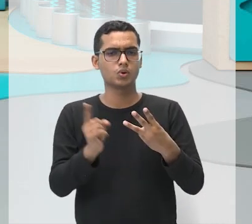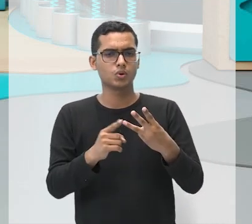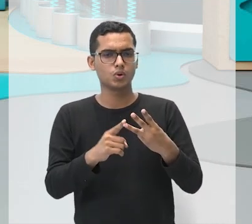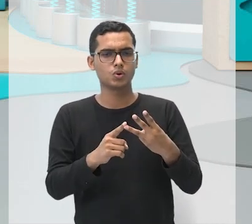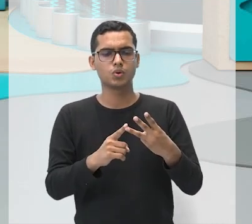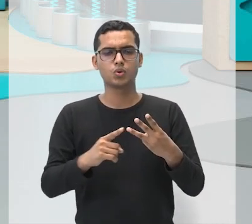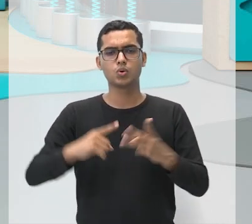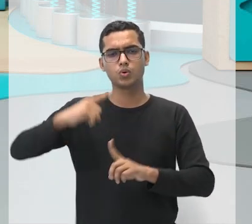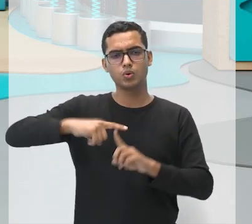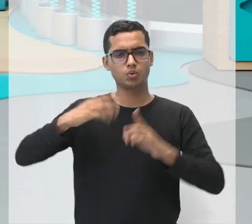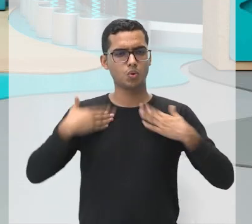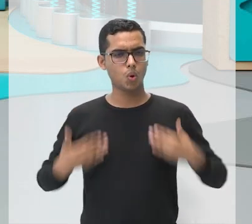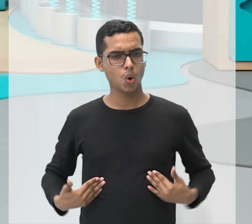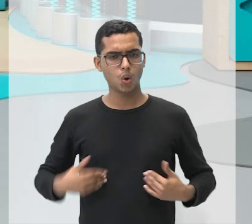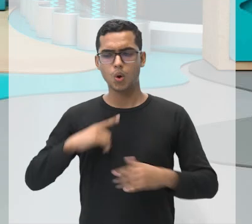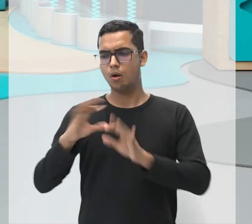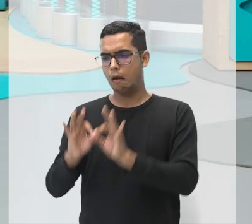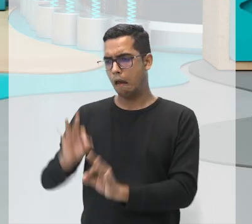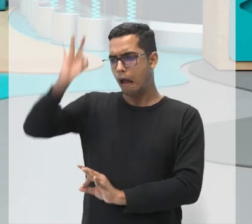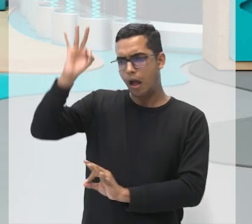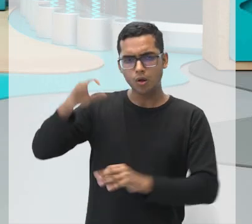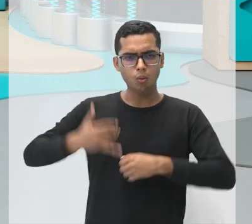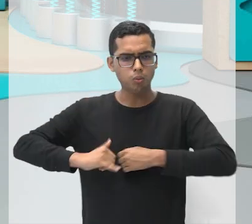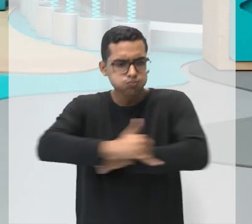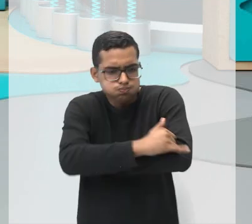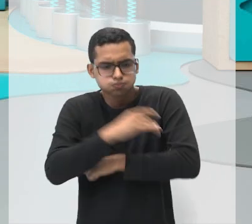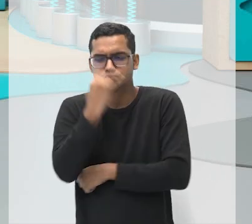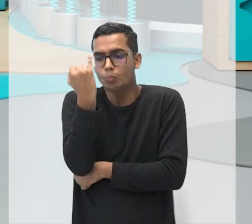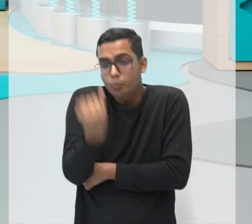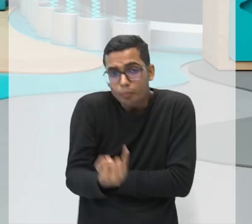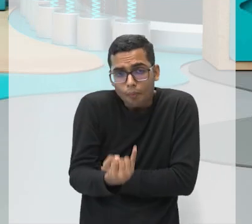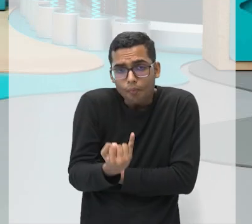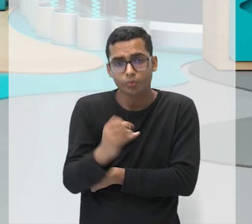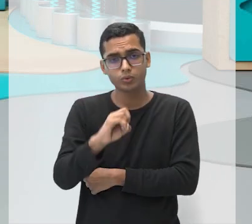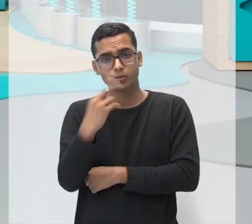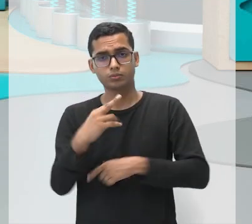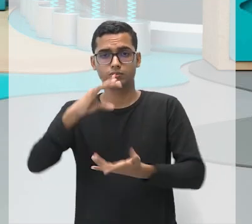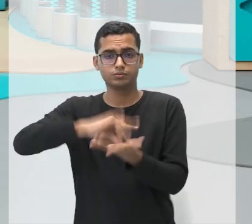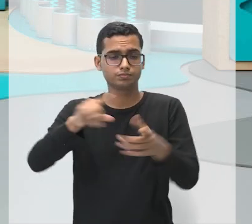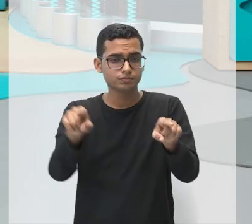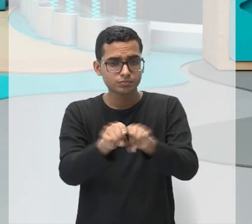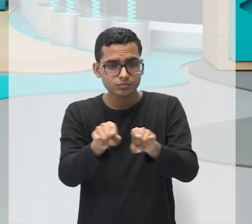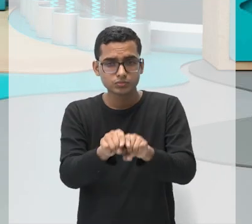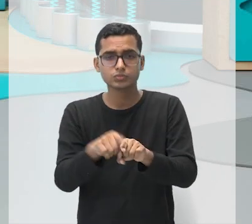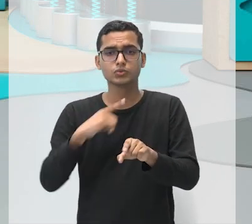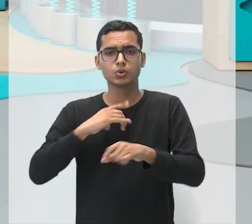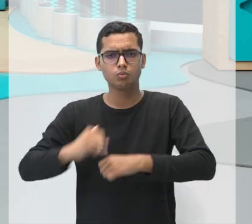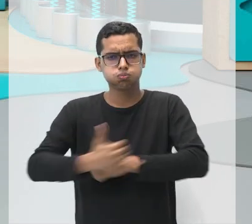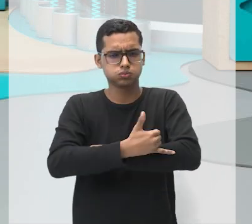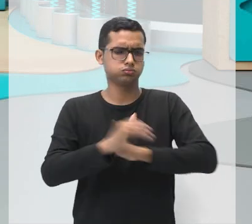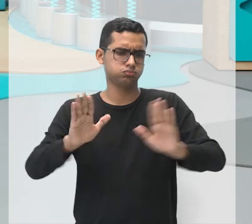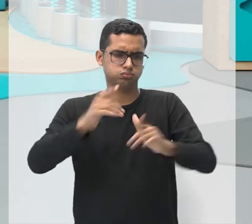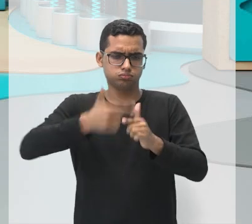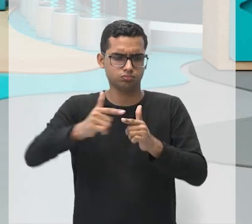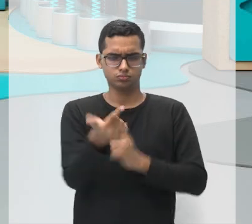interessa se você é alto, magro, é um pouquinho mais acima do peso ou a sua classe social. Ela